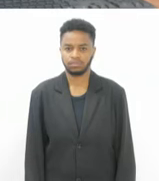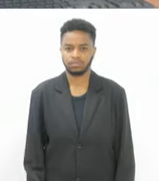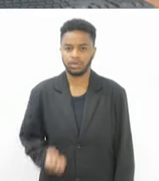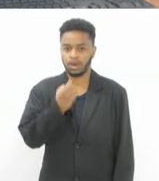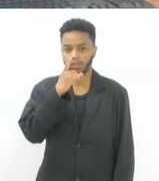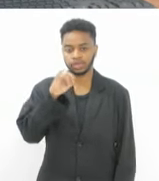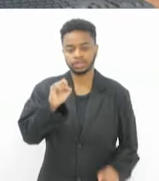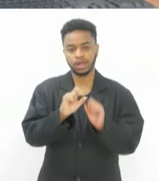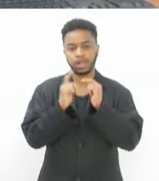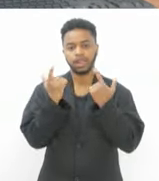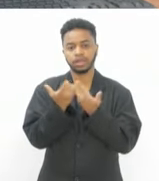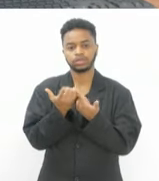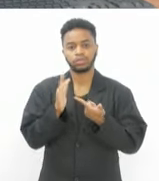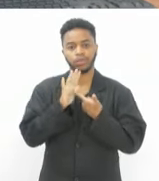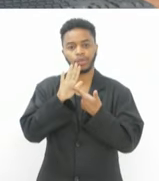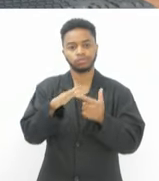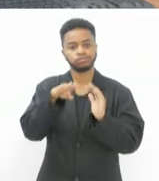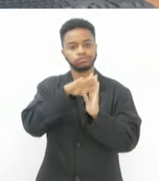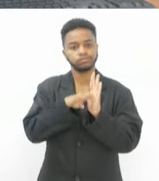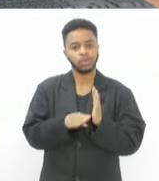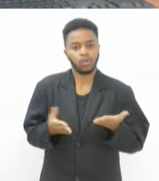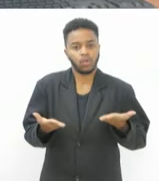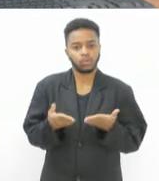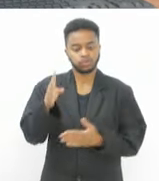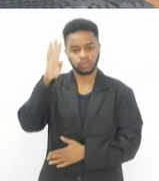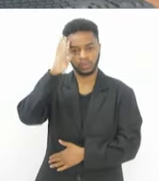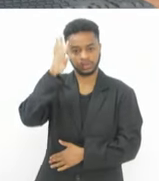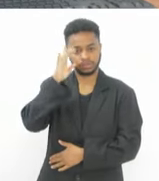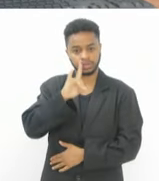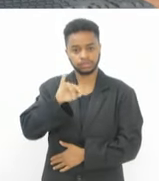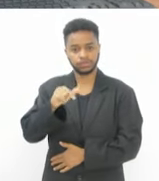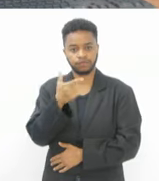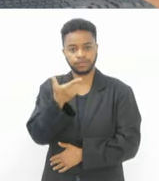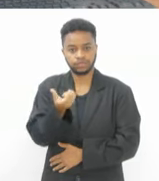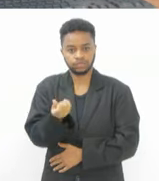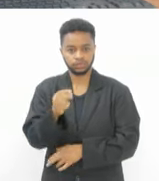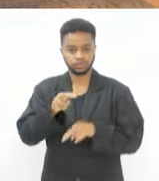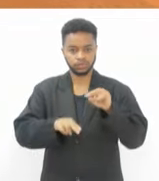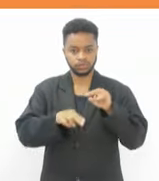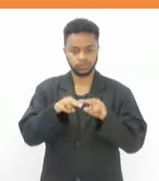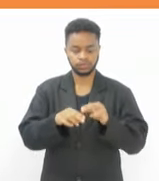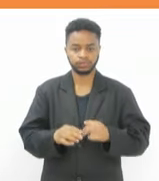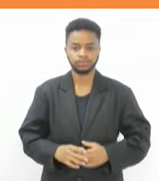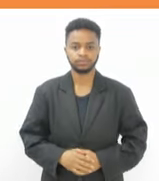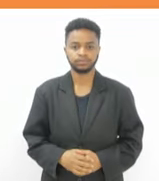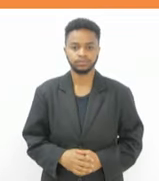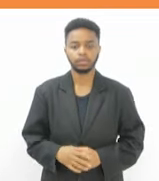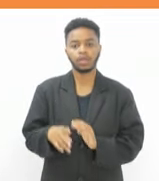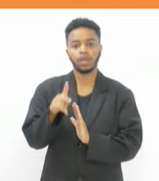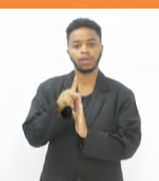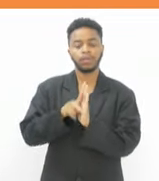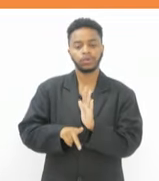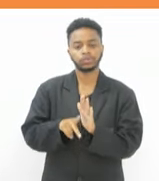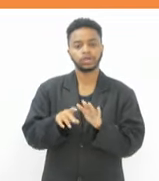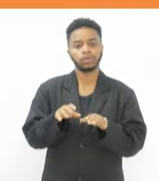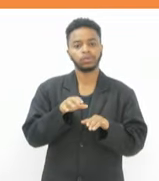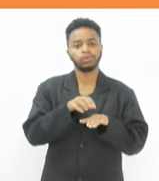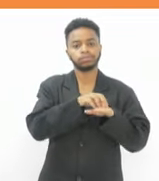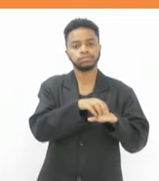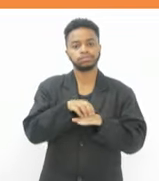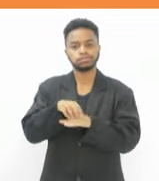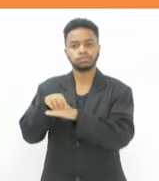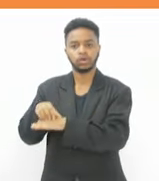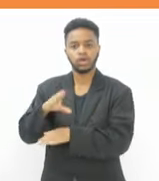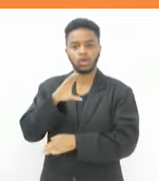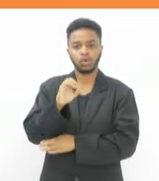O Bom Dia Alerj traz os seguintes destaques nesta quarta-feira, 26 de junho. Projeto itinerante Codim